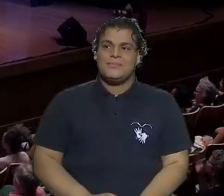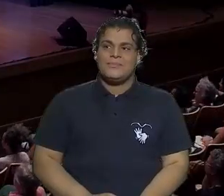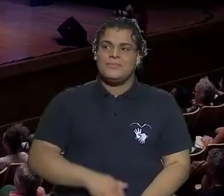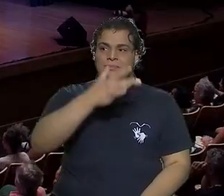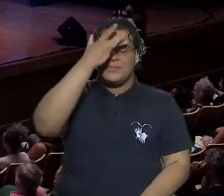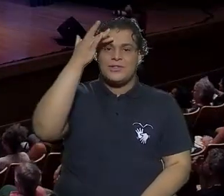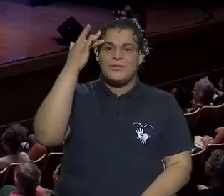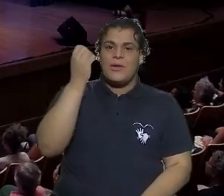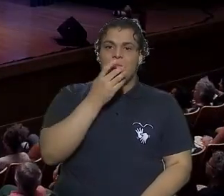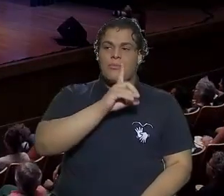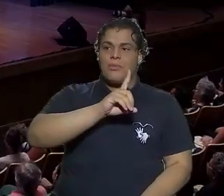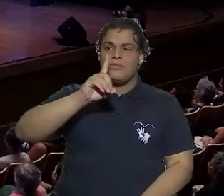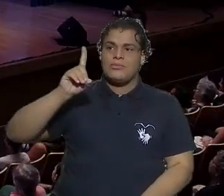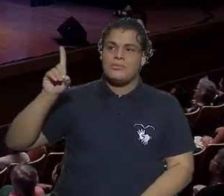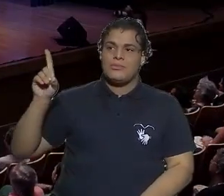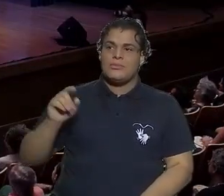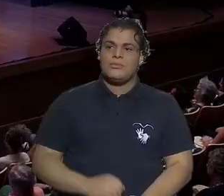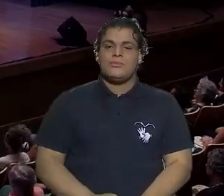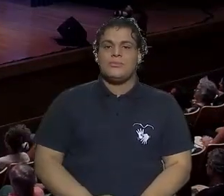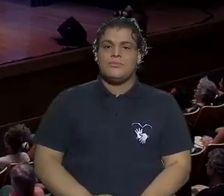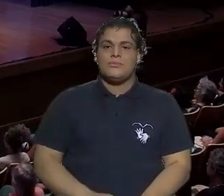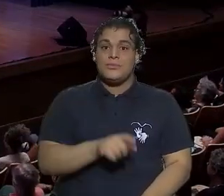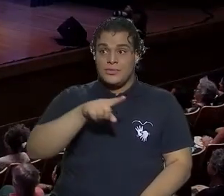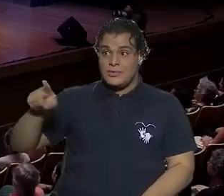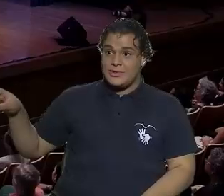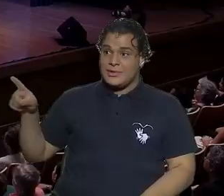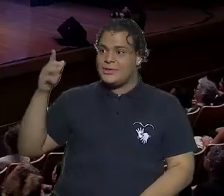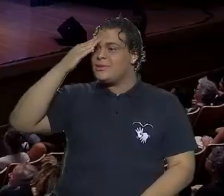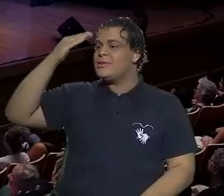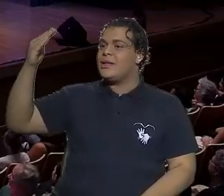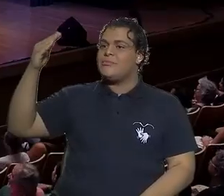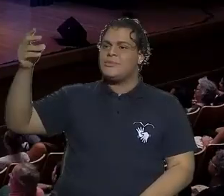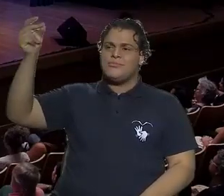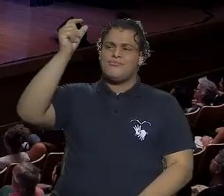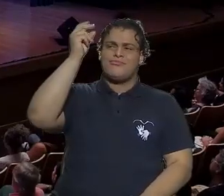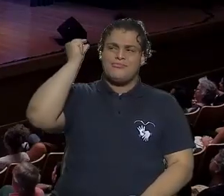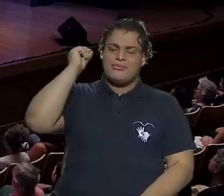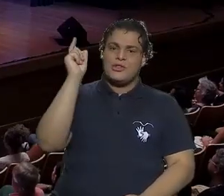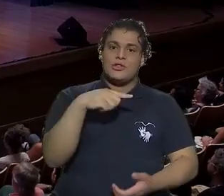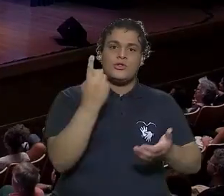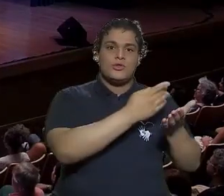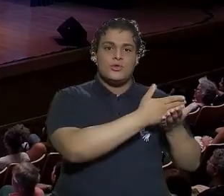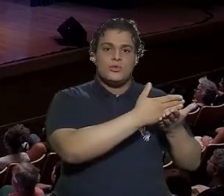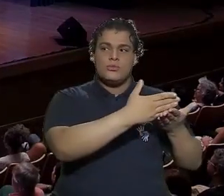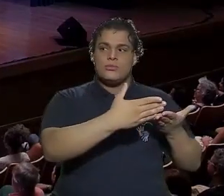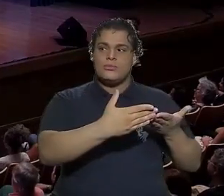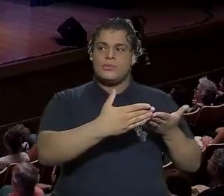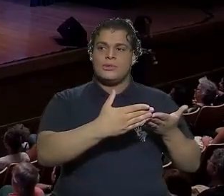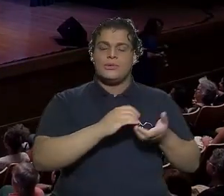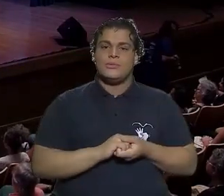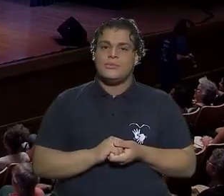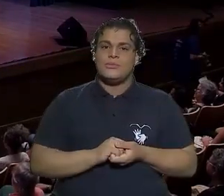Aparece no palco Afonso Borges. Ele é um homem branco que possui cabelos cacheados brancos que lhe estão presos em um rabo atrás da cabeça.